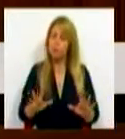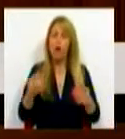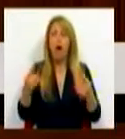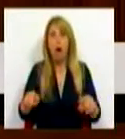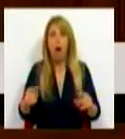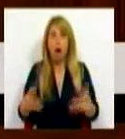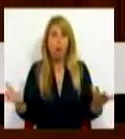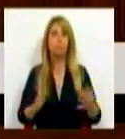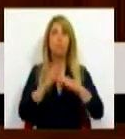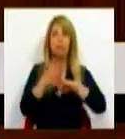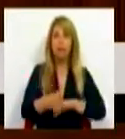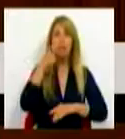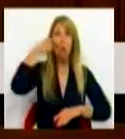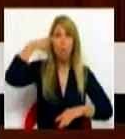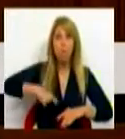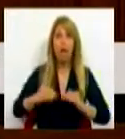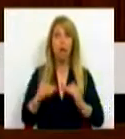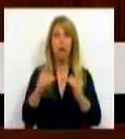e, como eu referi, a vários níveis.